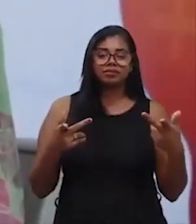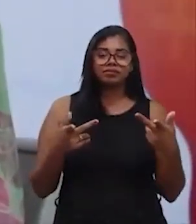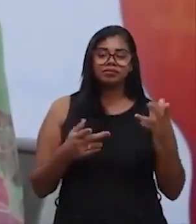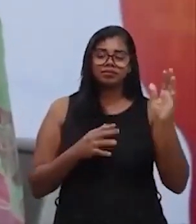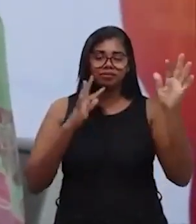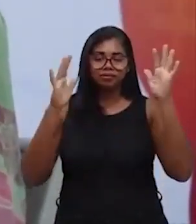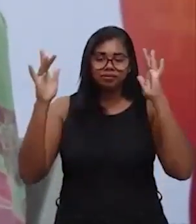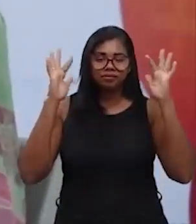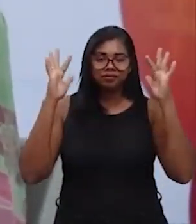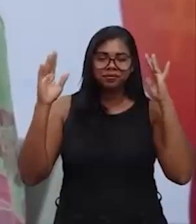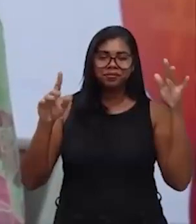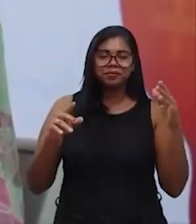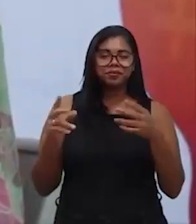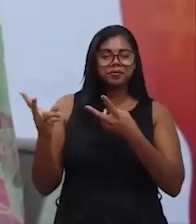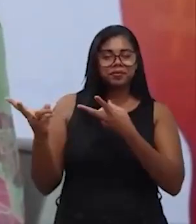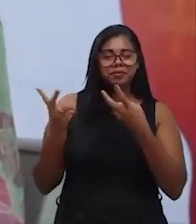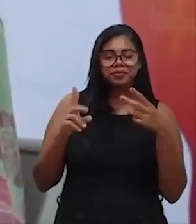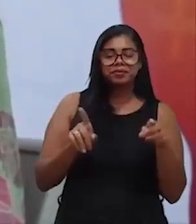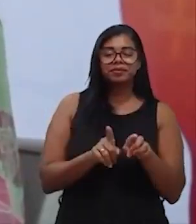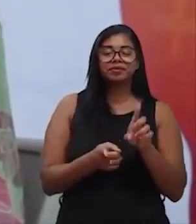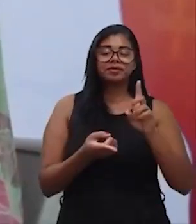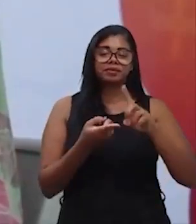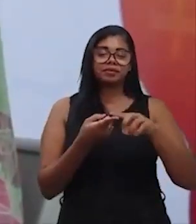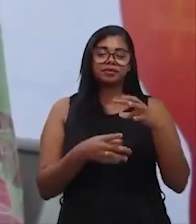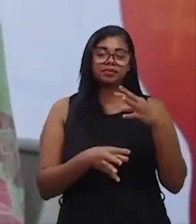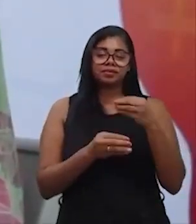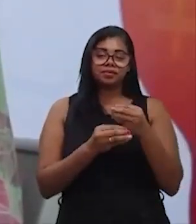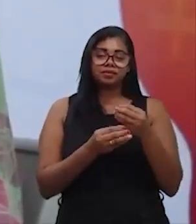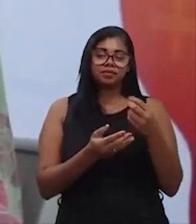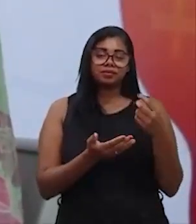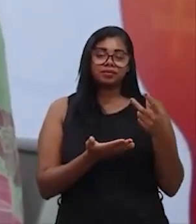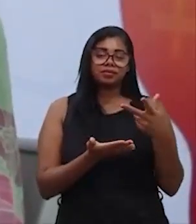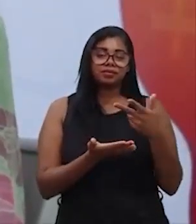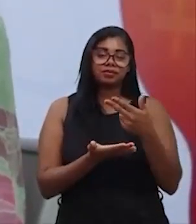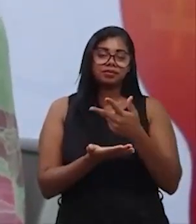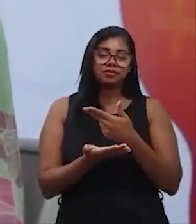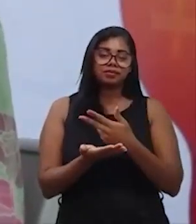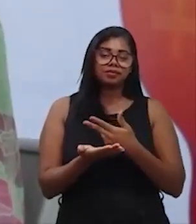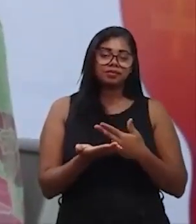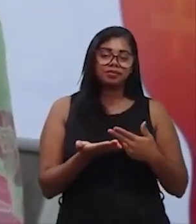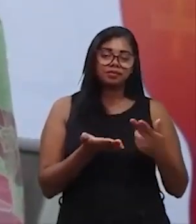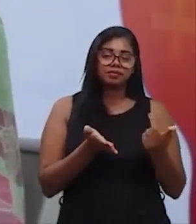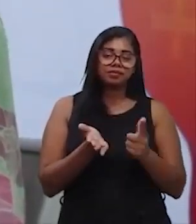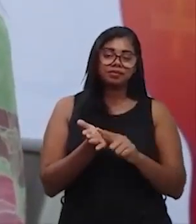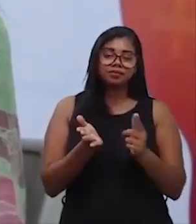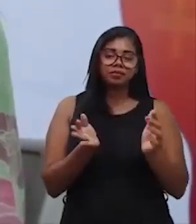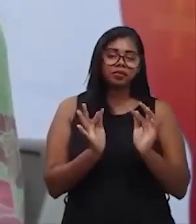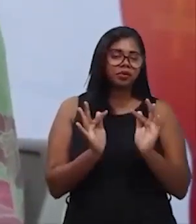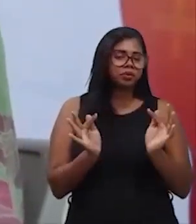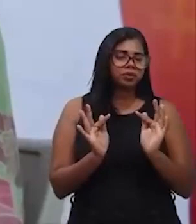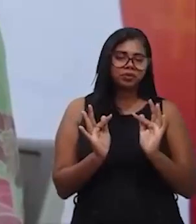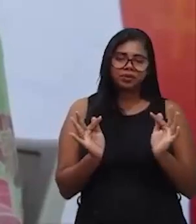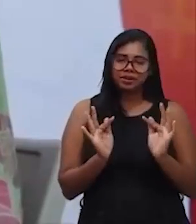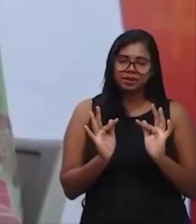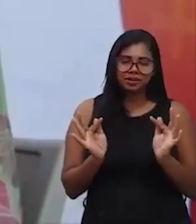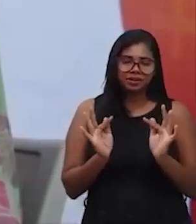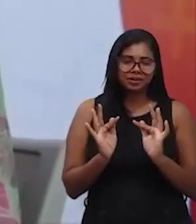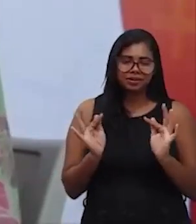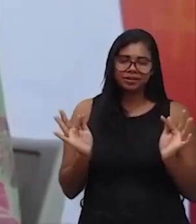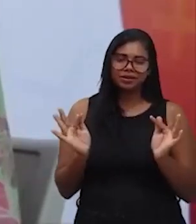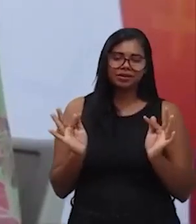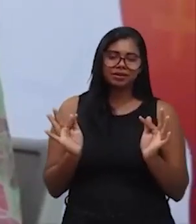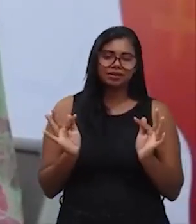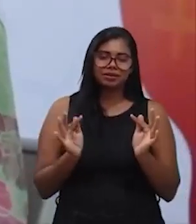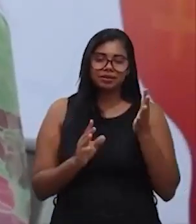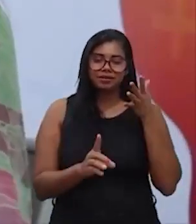viagem dele, mas como é interessante que tudo parte desse recorte, não é, e um papel muito simples, né, e virou